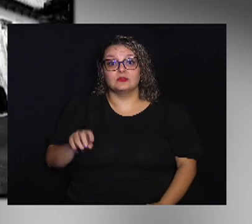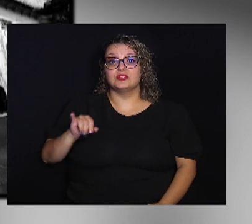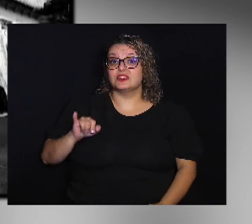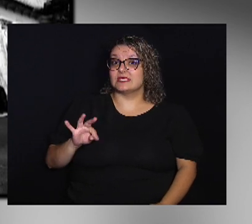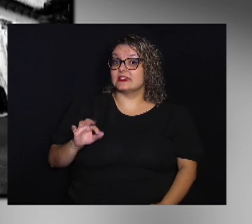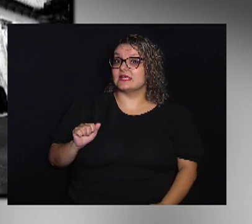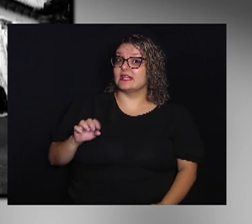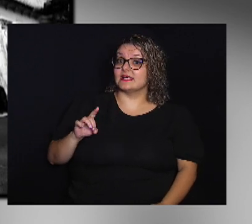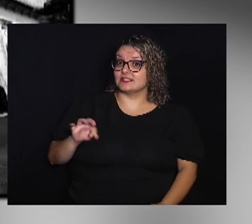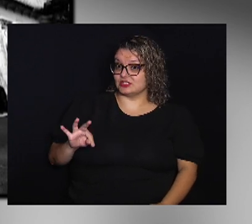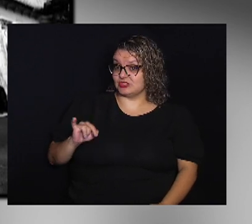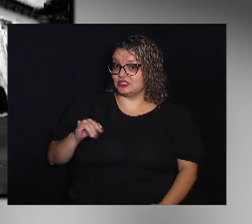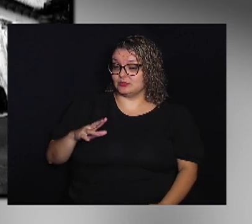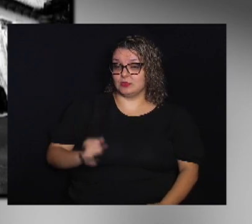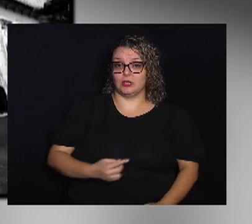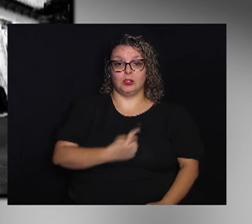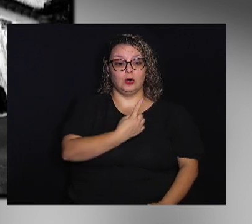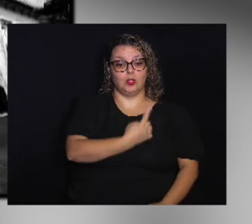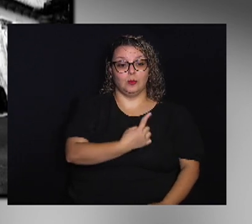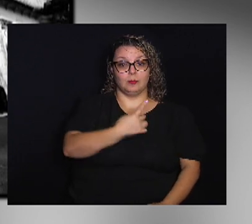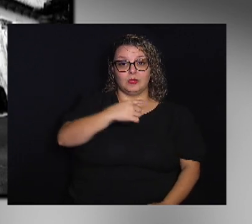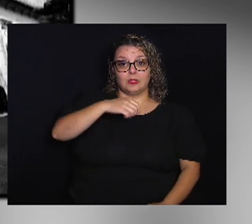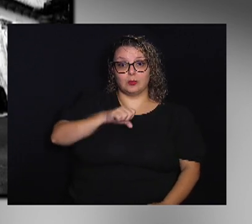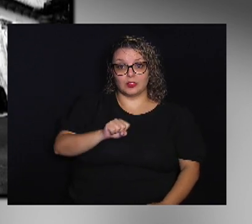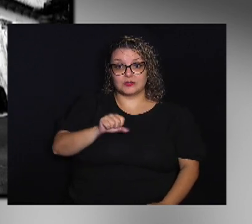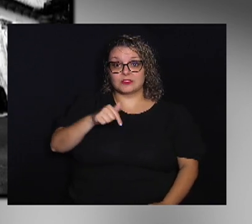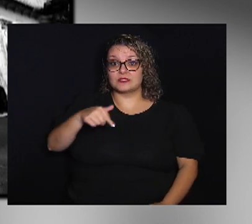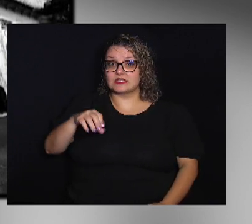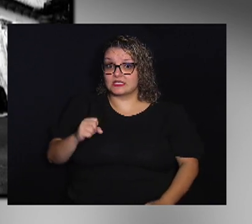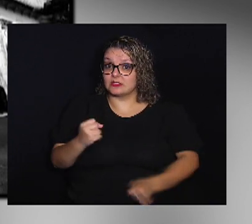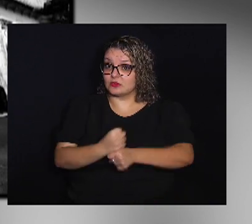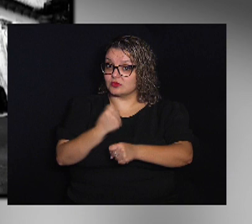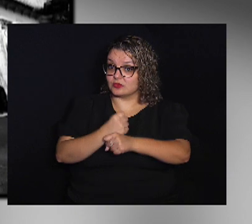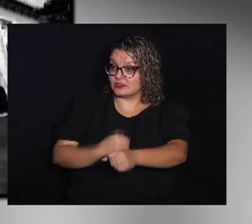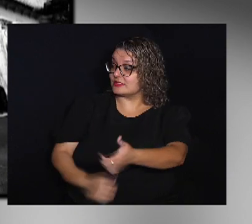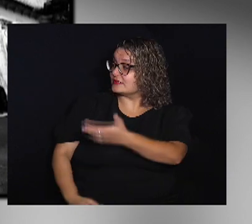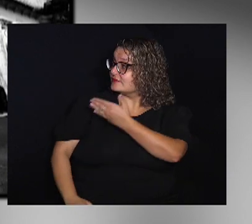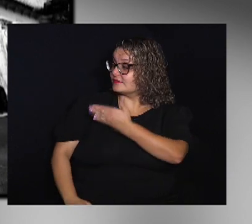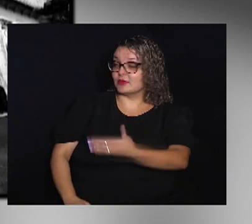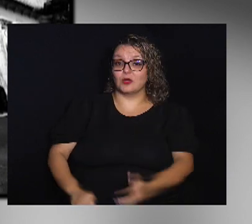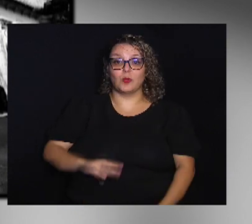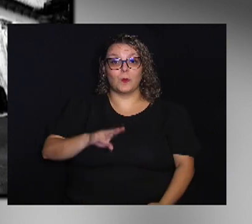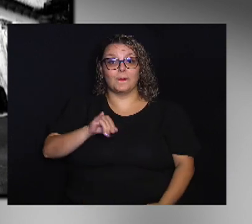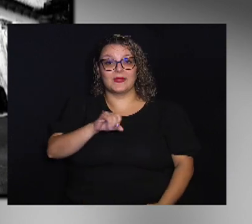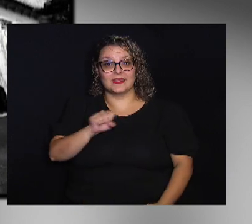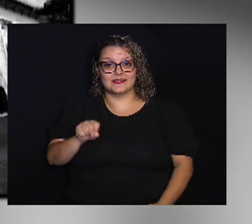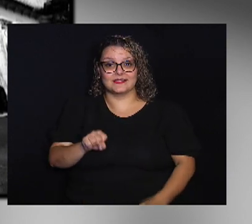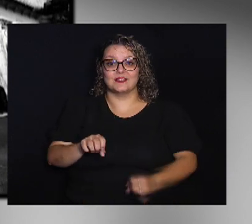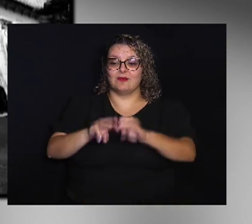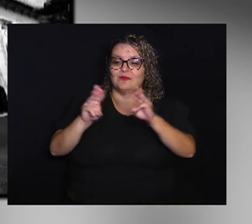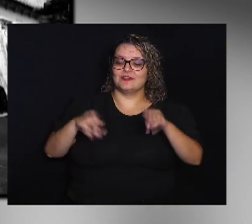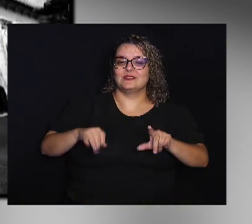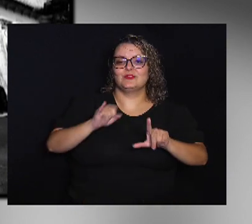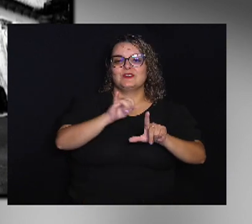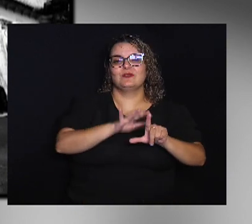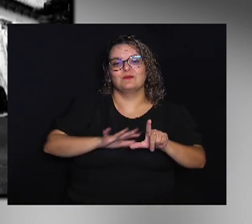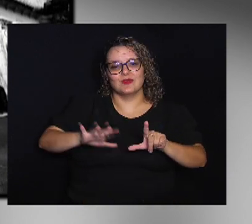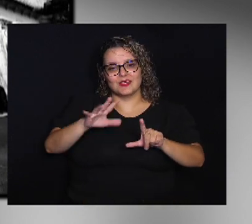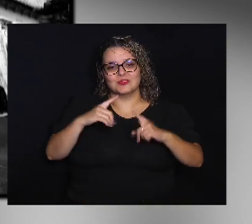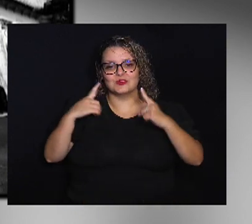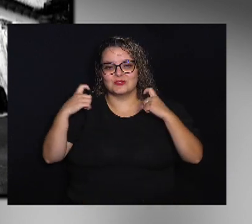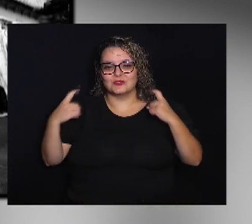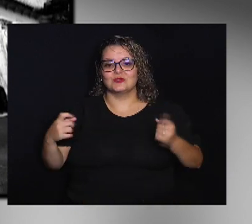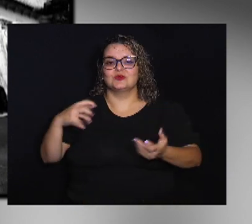uma construção de 1878, que agora abriga o MIS, o Museu da Imagem e do Som, bem